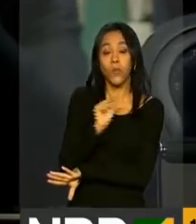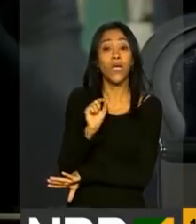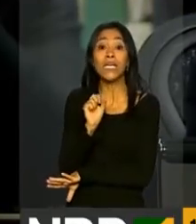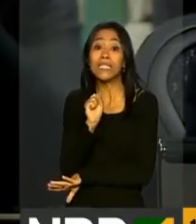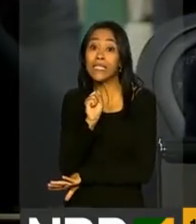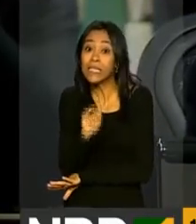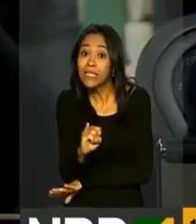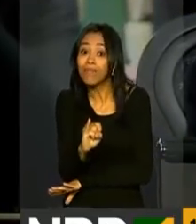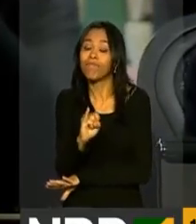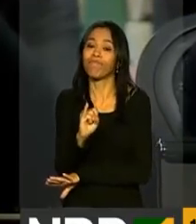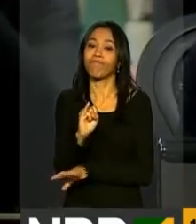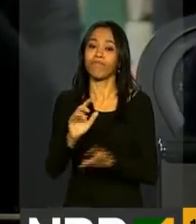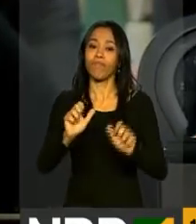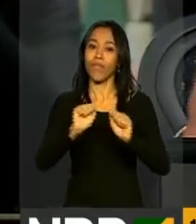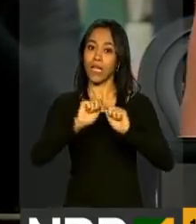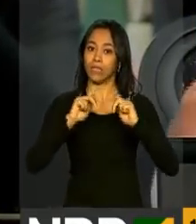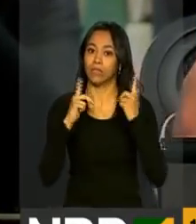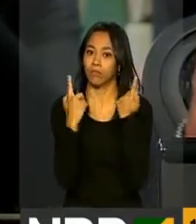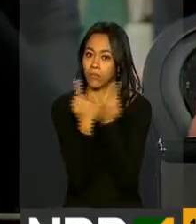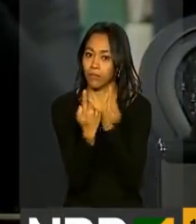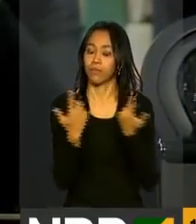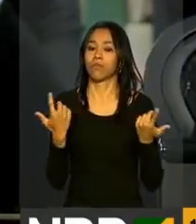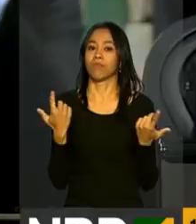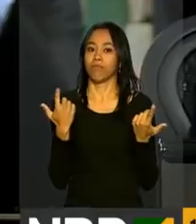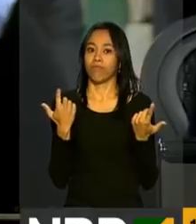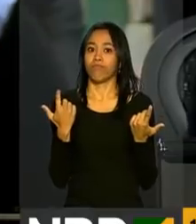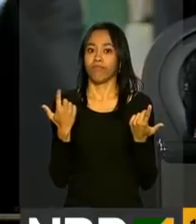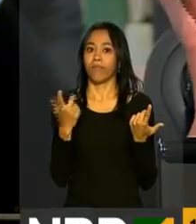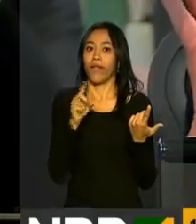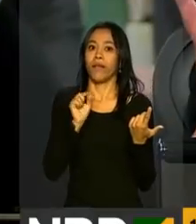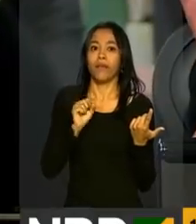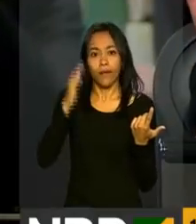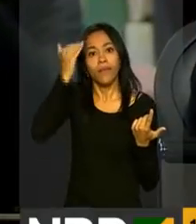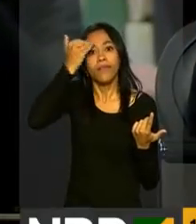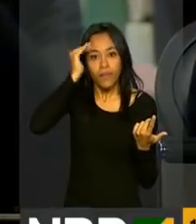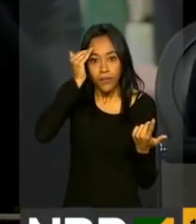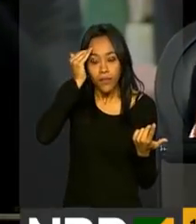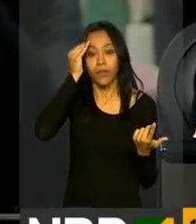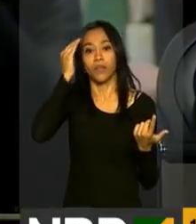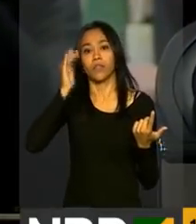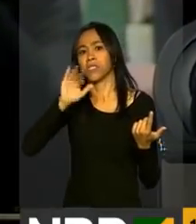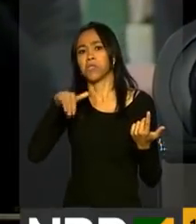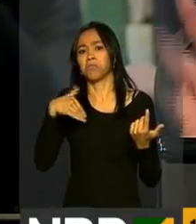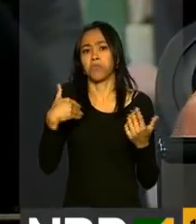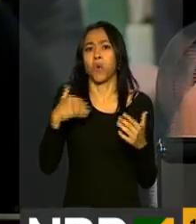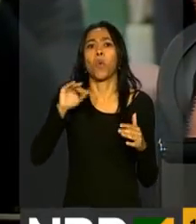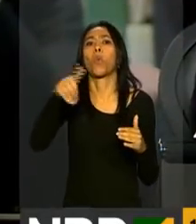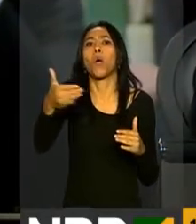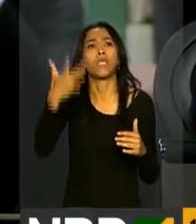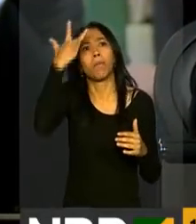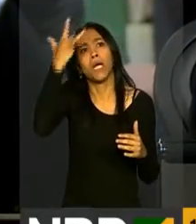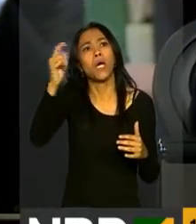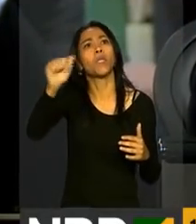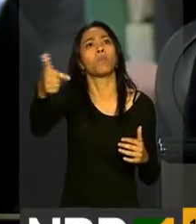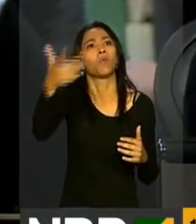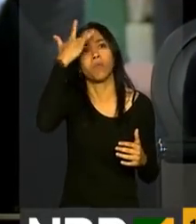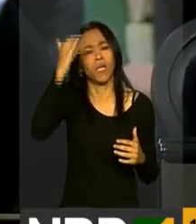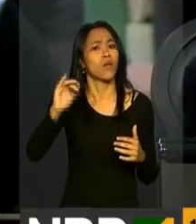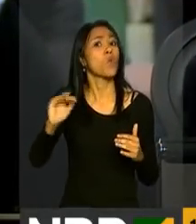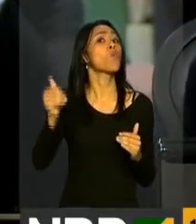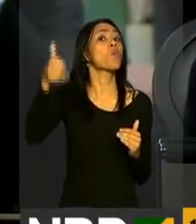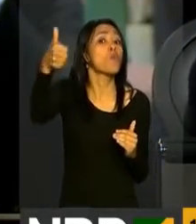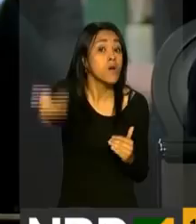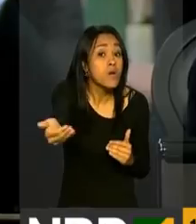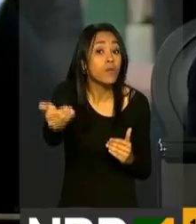casas legislativas entender em um dado momento seja quando for seja quando for não é amanhã e depois de amanhã que é